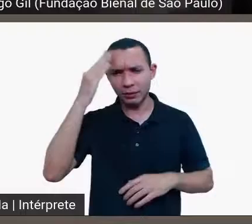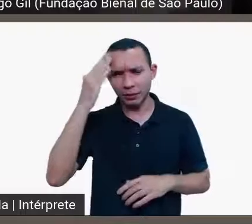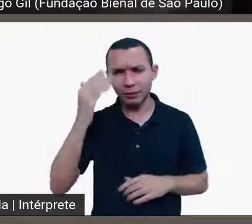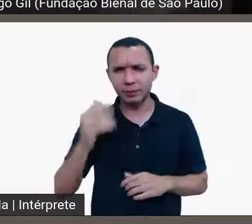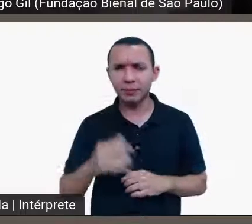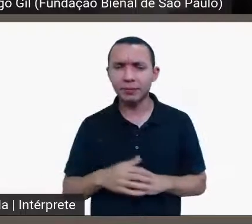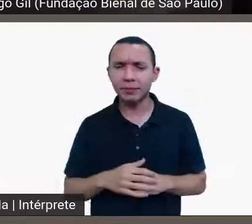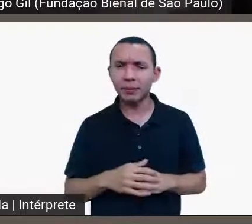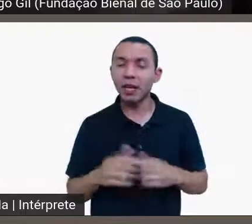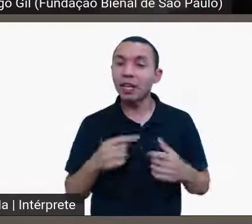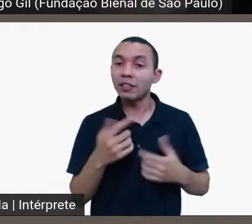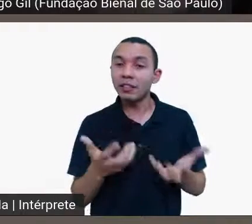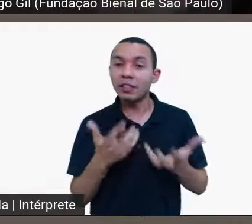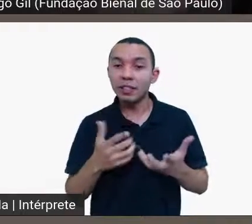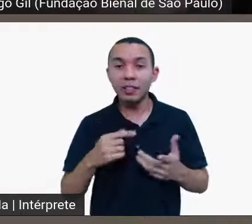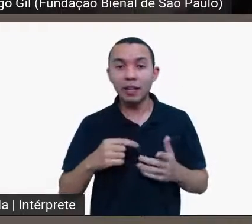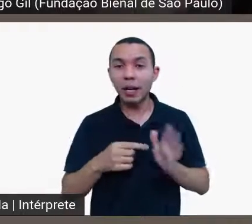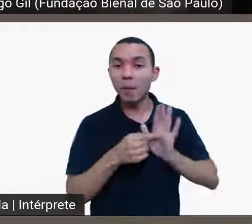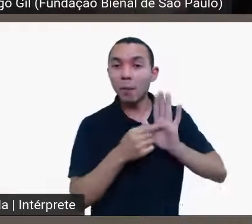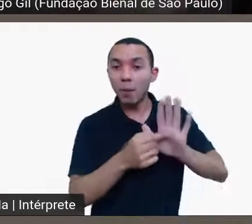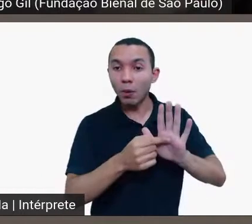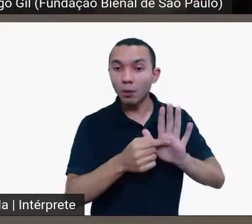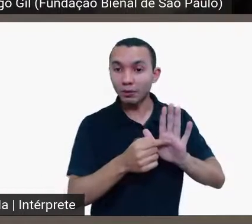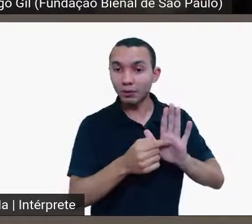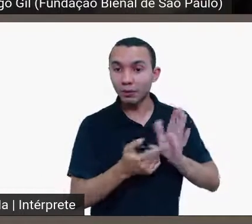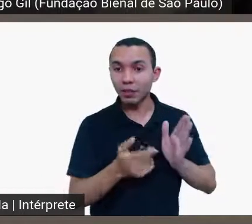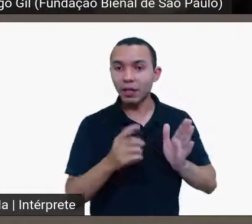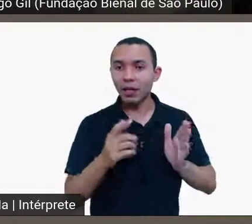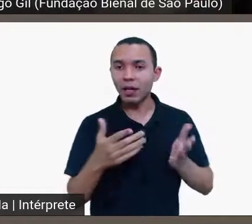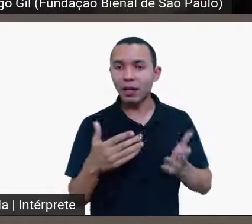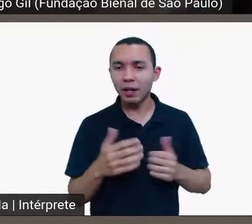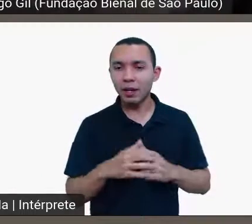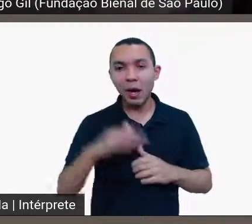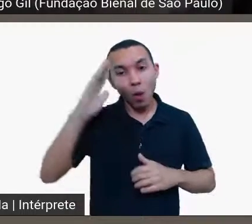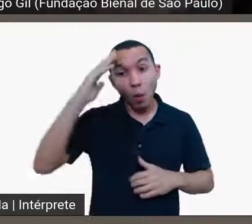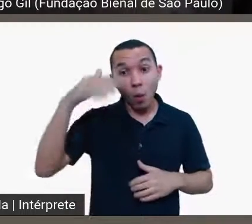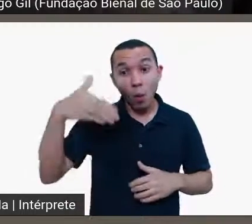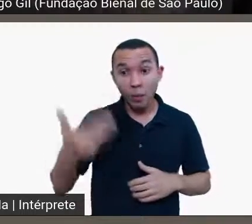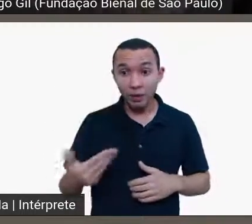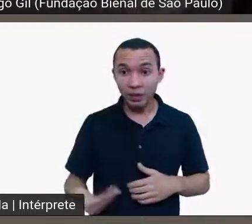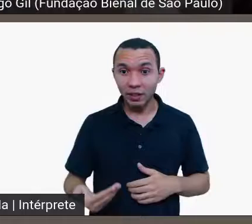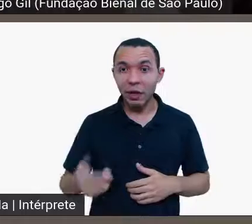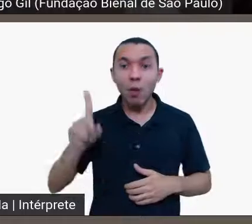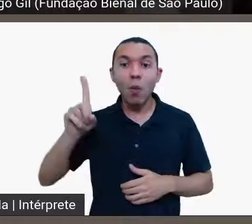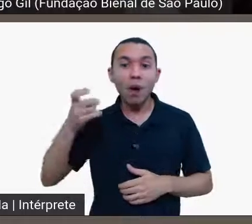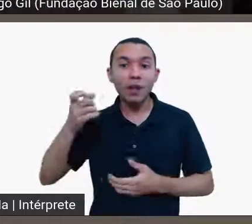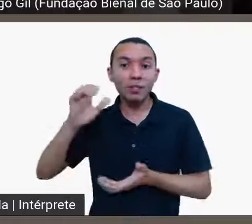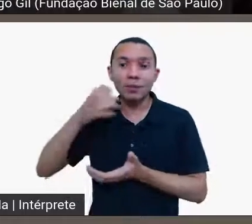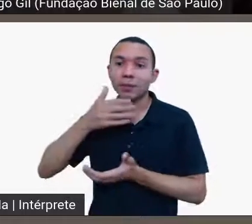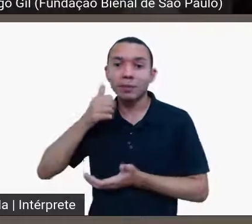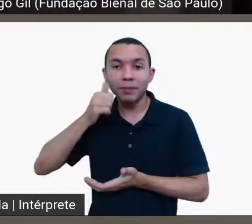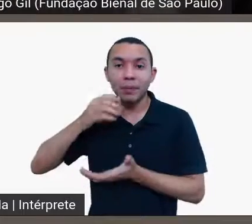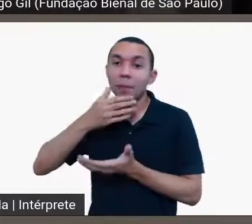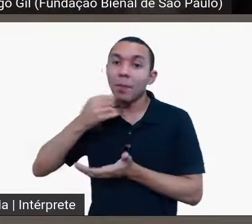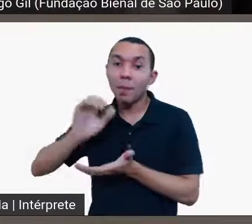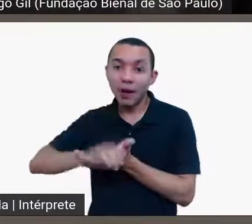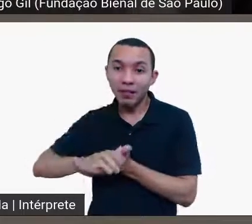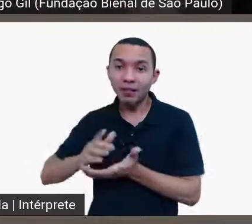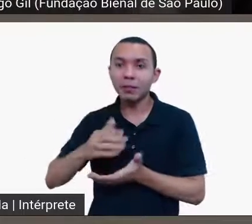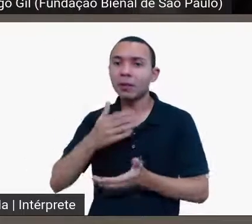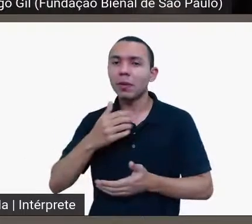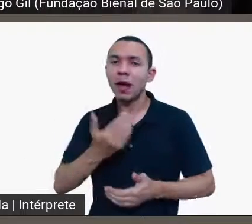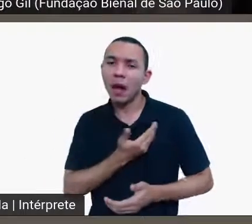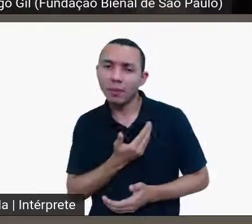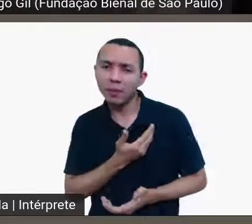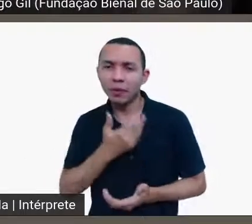Eles queriam fazer um quadro que homenageasse o ex-marido, o ex-pai e o ex-amigo. Fizeram construir,